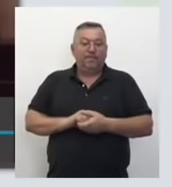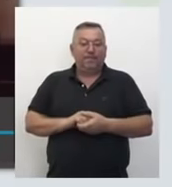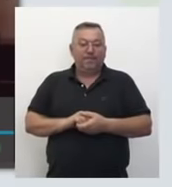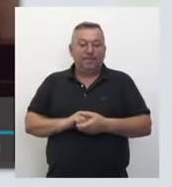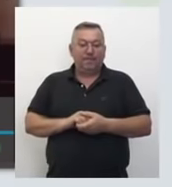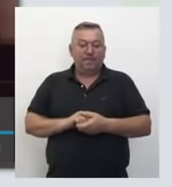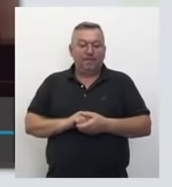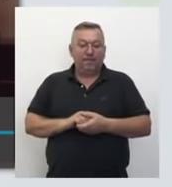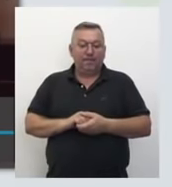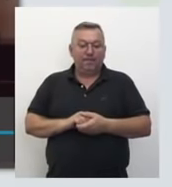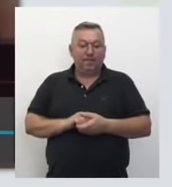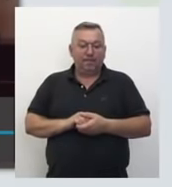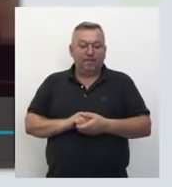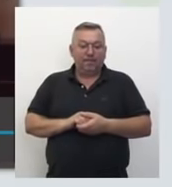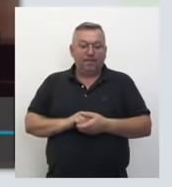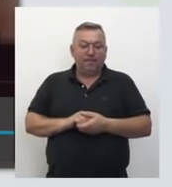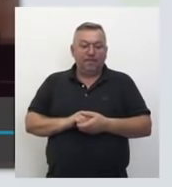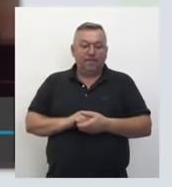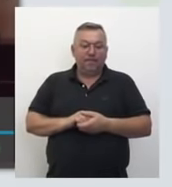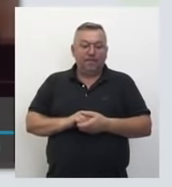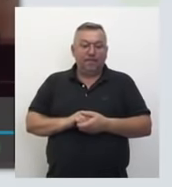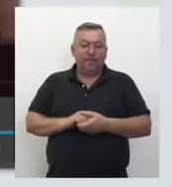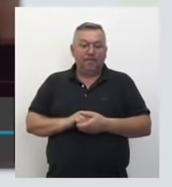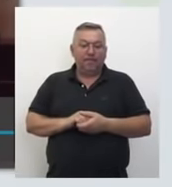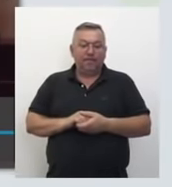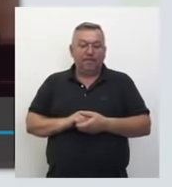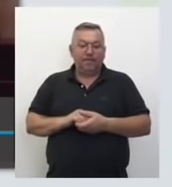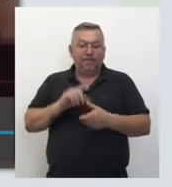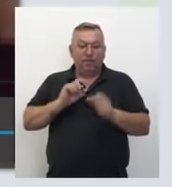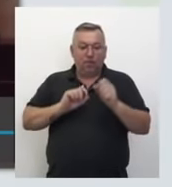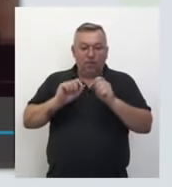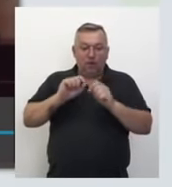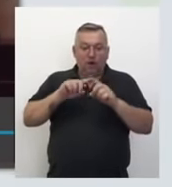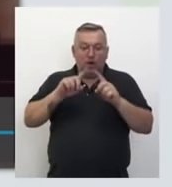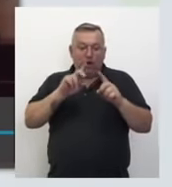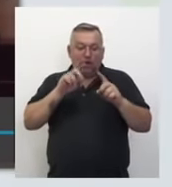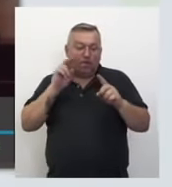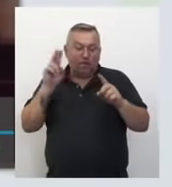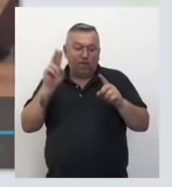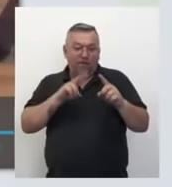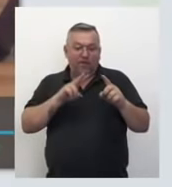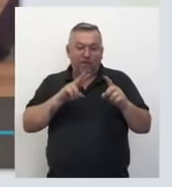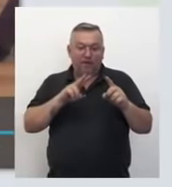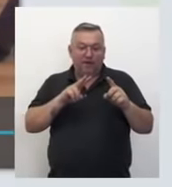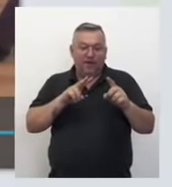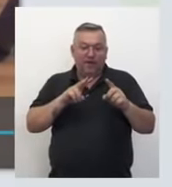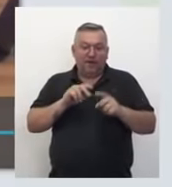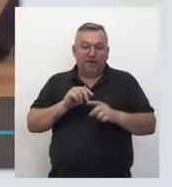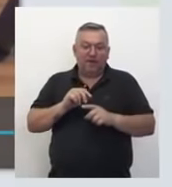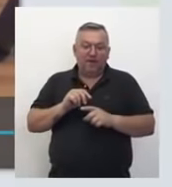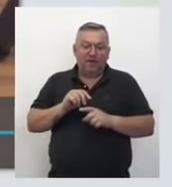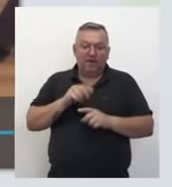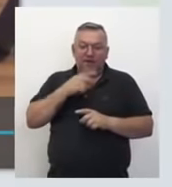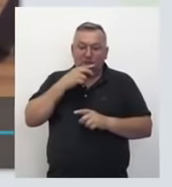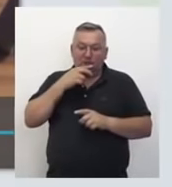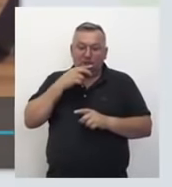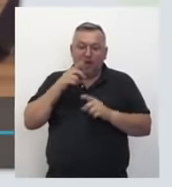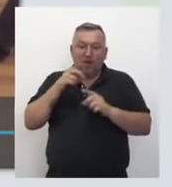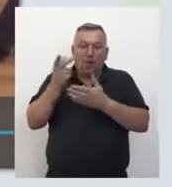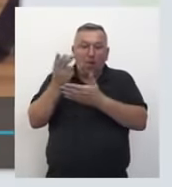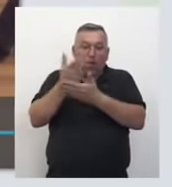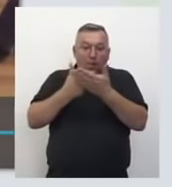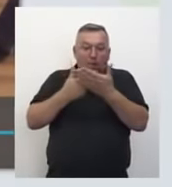embalagem. Vai ser um carimbinho em que eu vou desenhar aqui um pinhãozinho. Vamos ver se